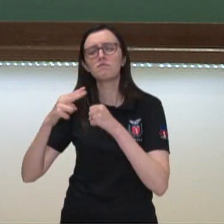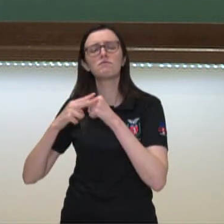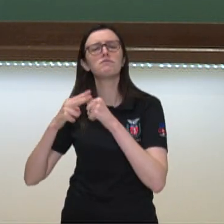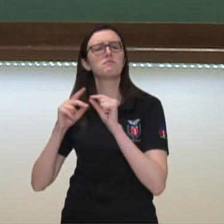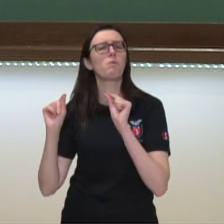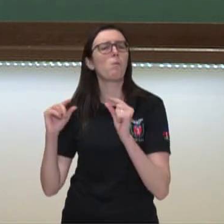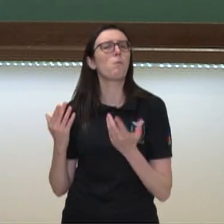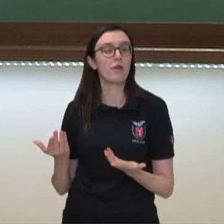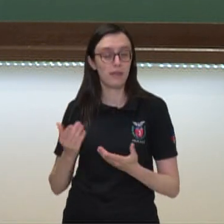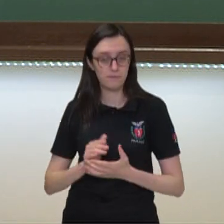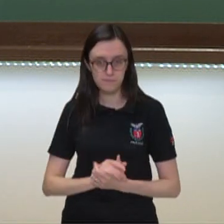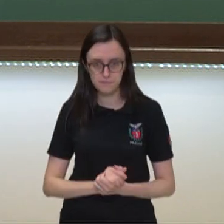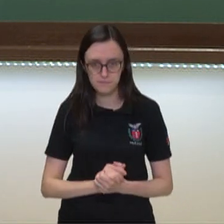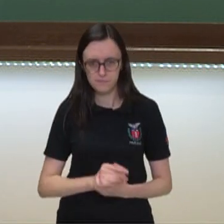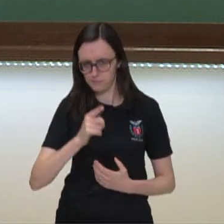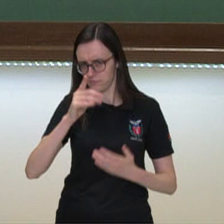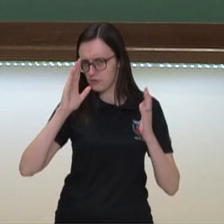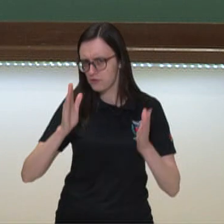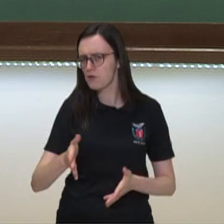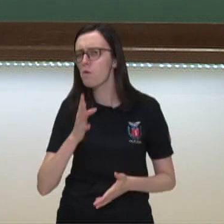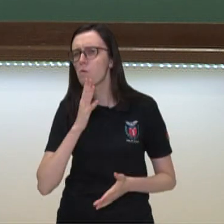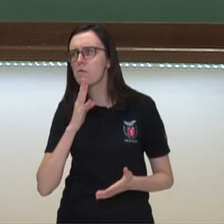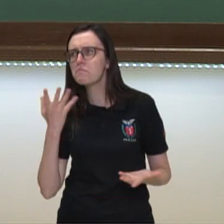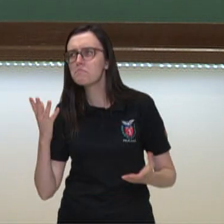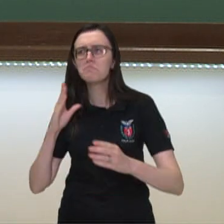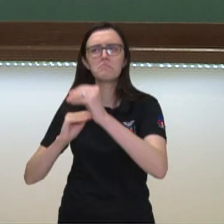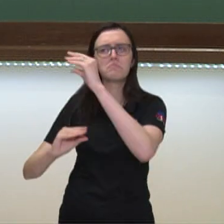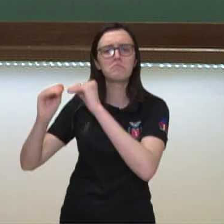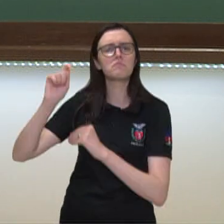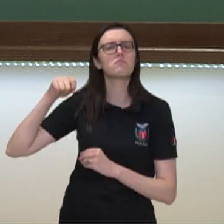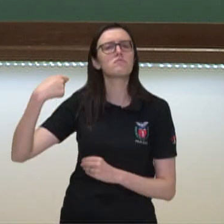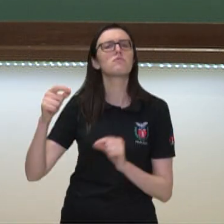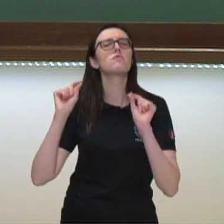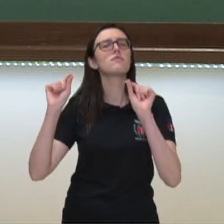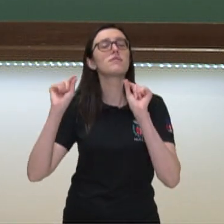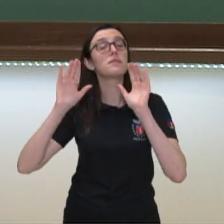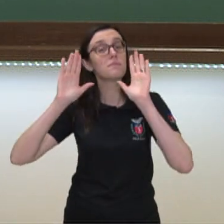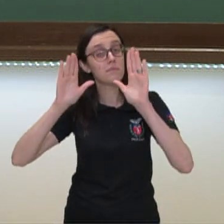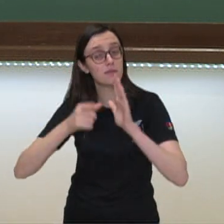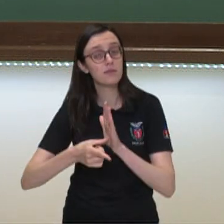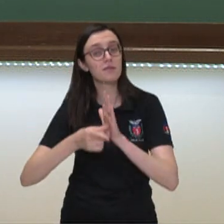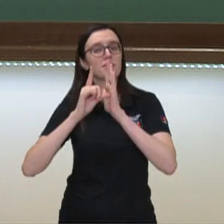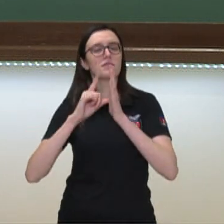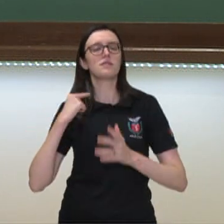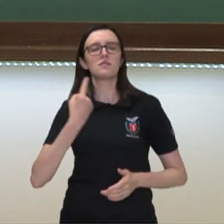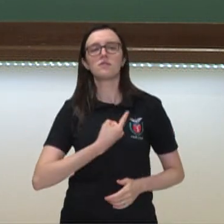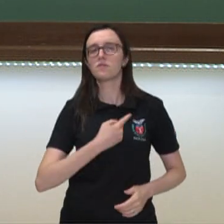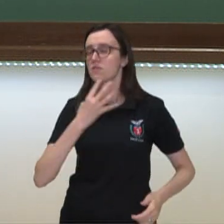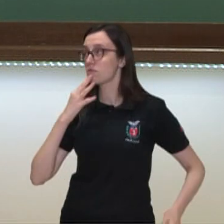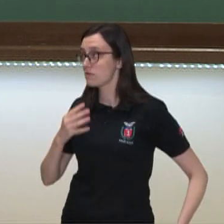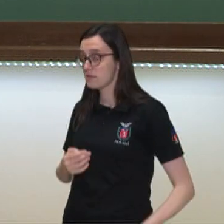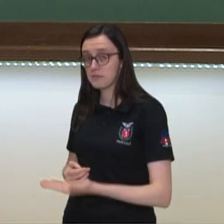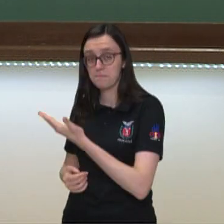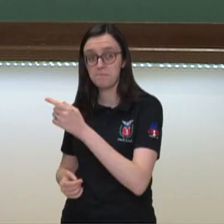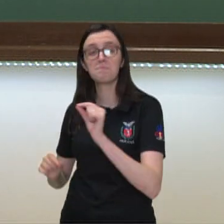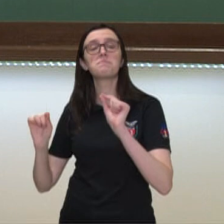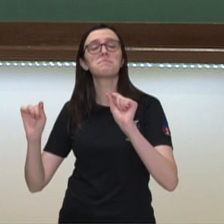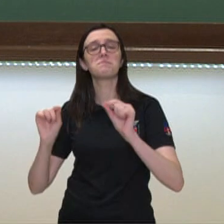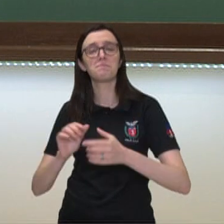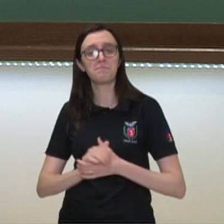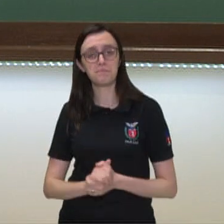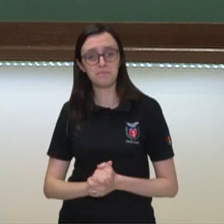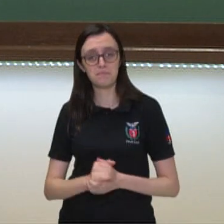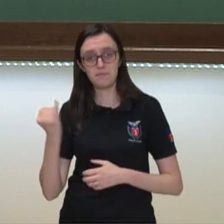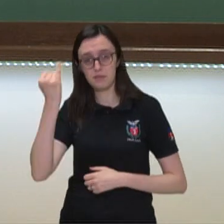verbo to be? Você já conhece? O que você conhece sobre ele? Antes, vamos conhecer